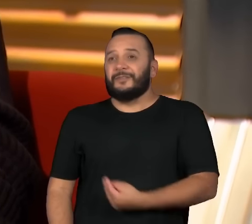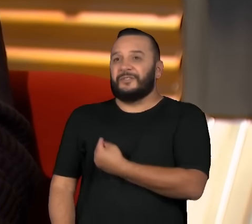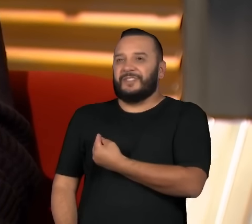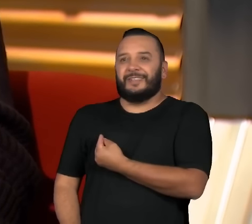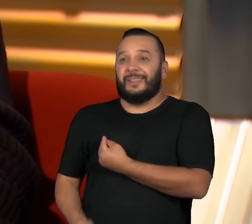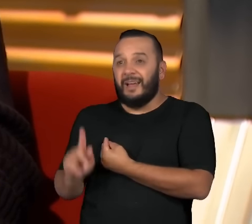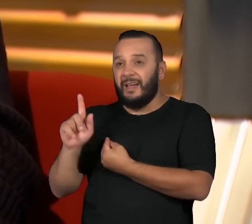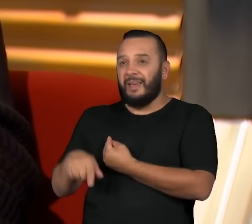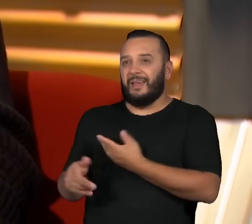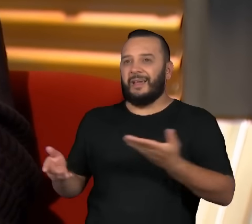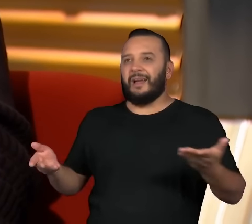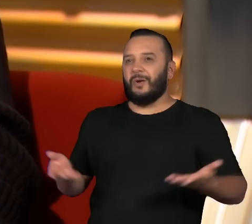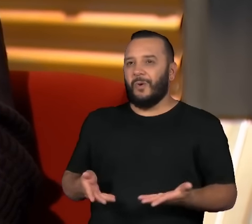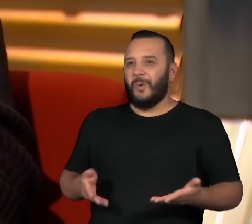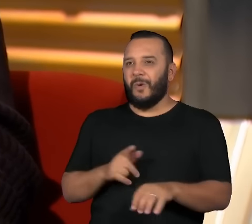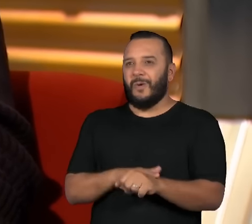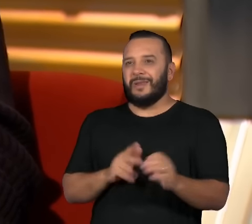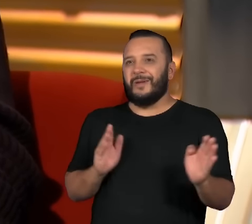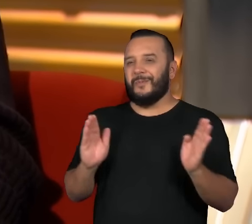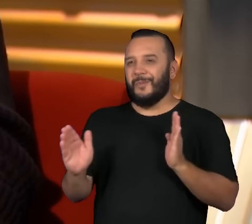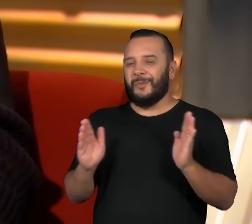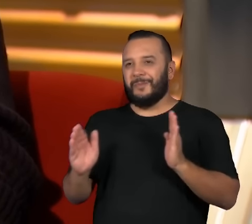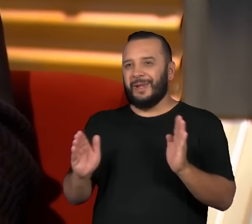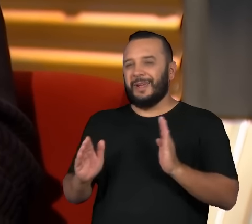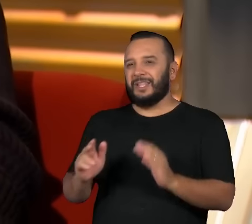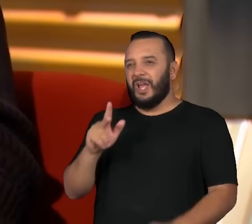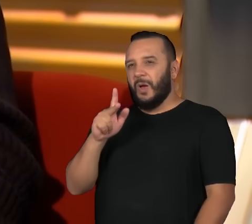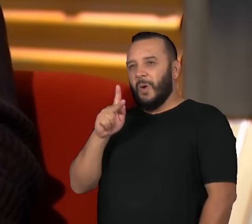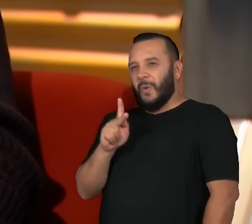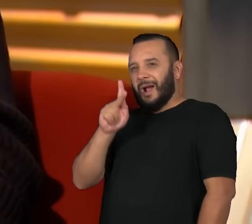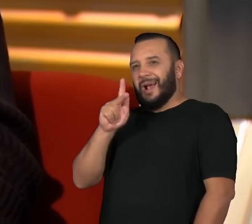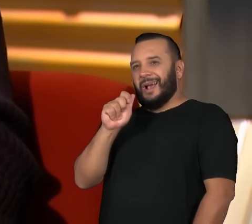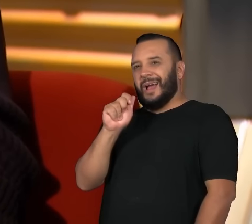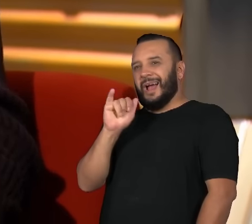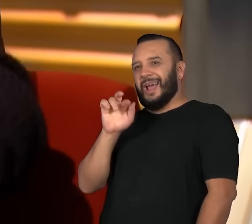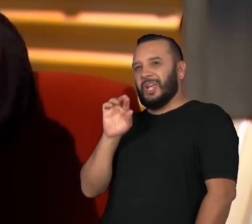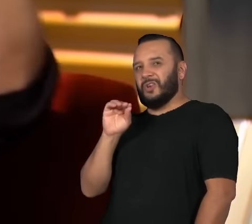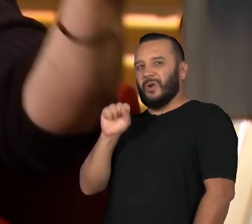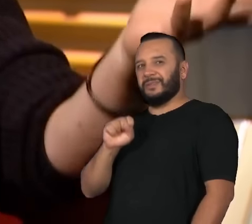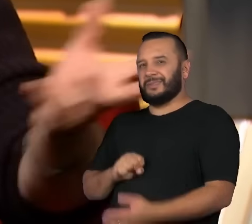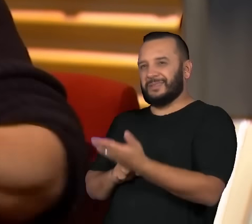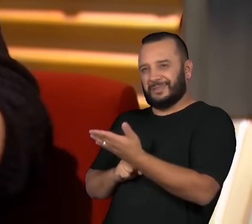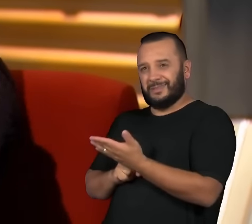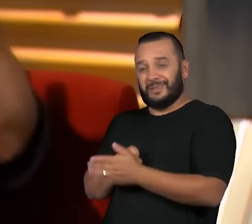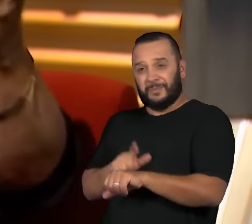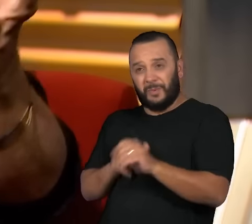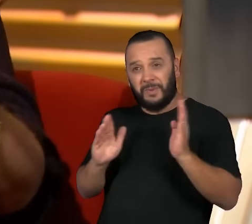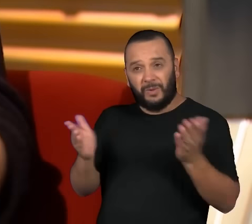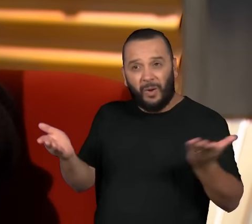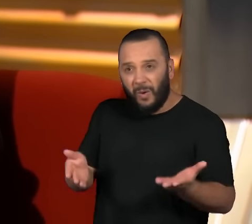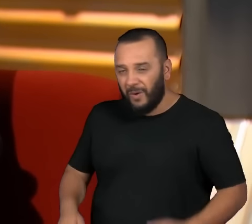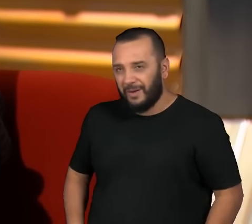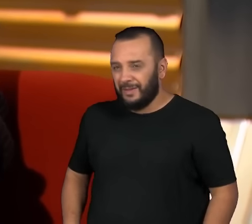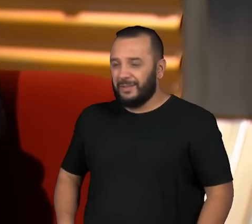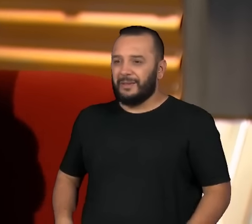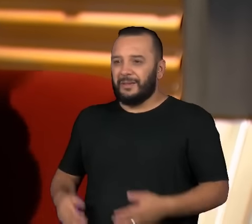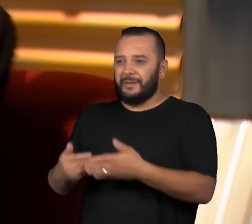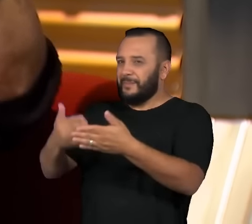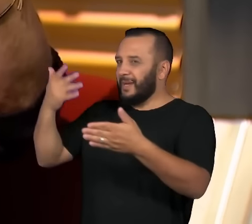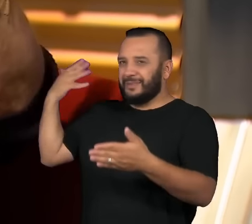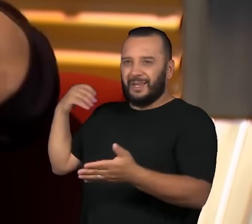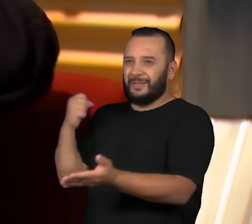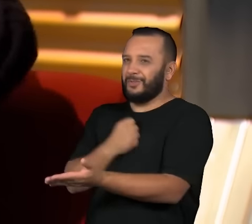agora, é o momento, é o kairos. O resto é conceito, né? O passado, você